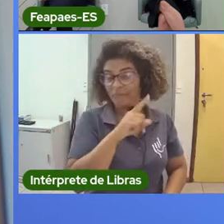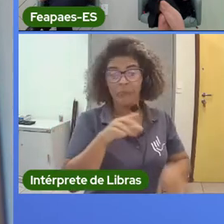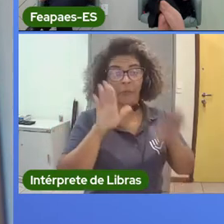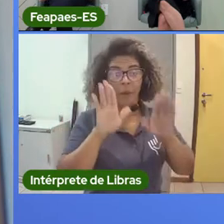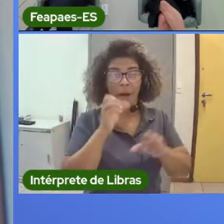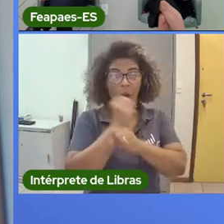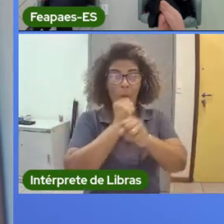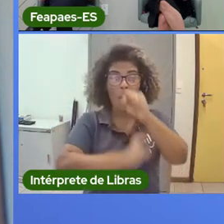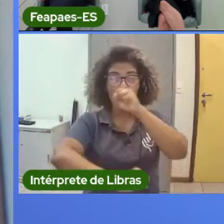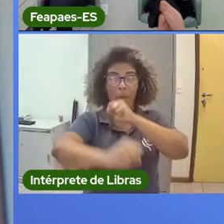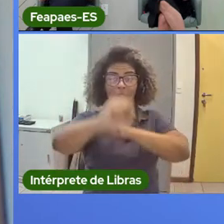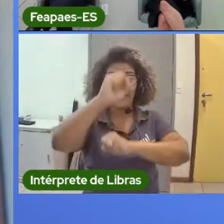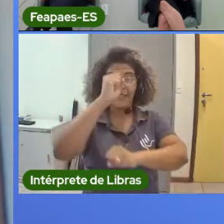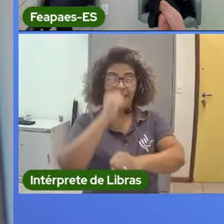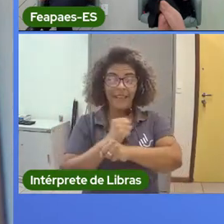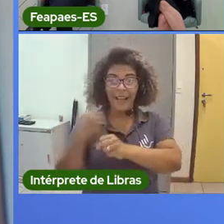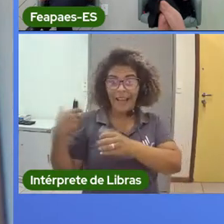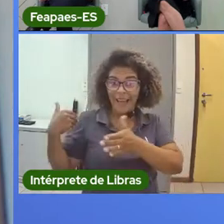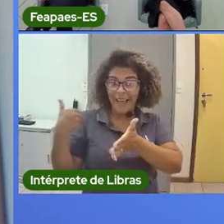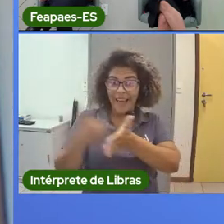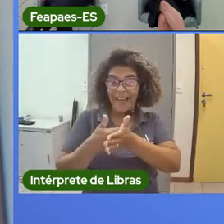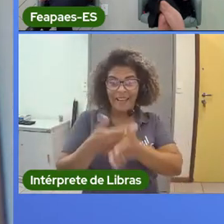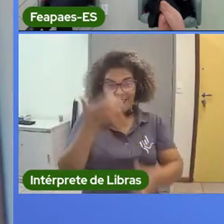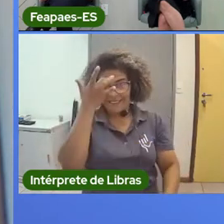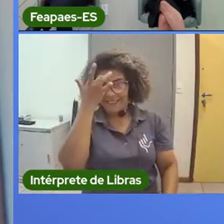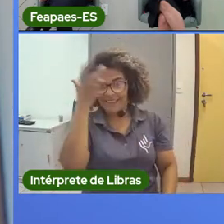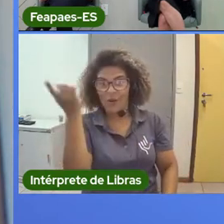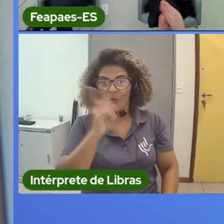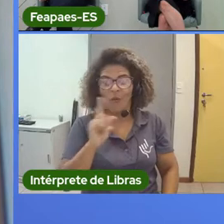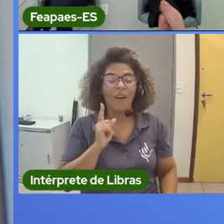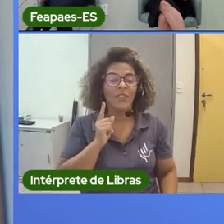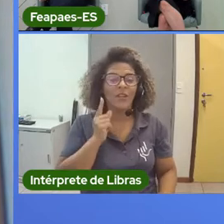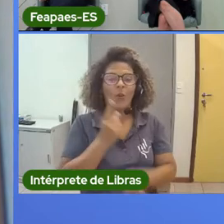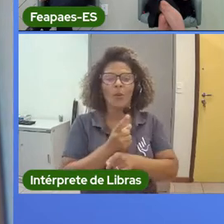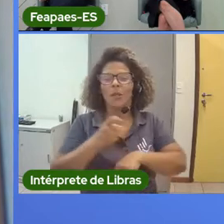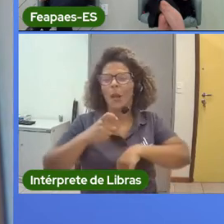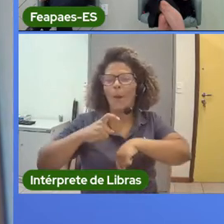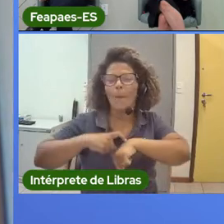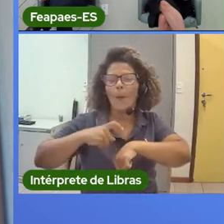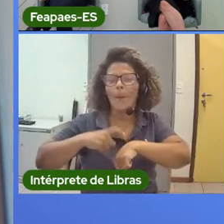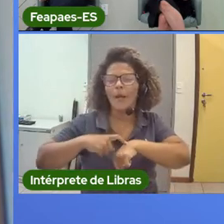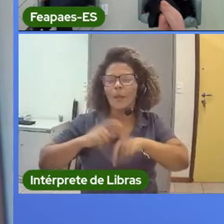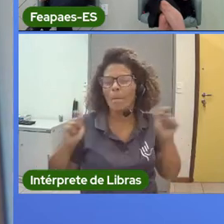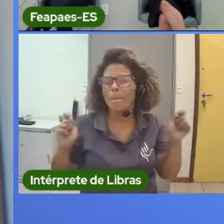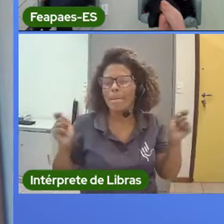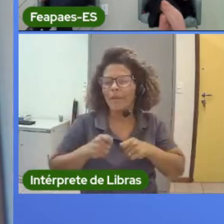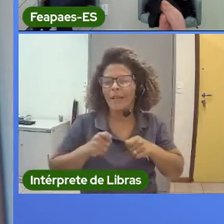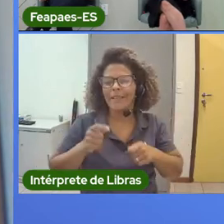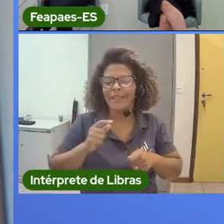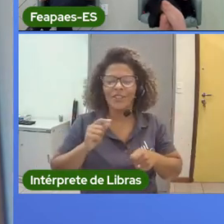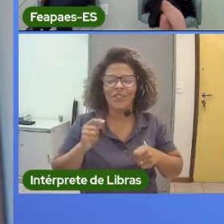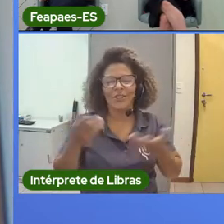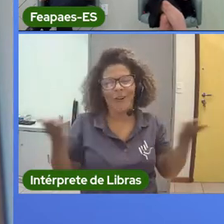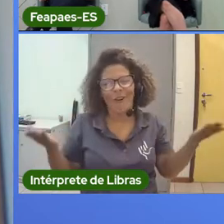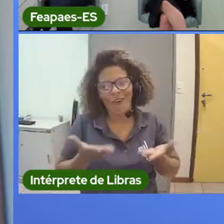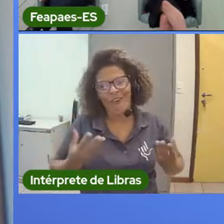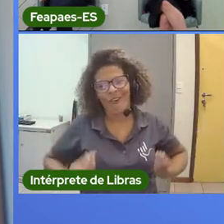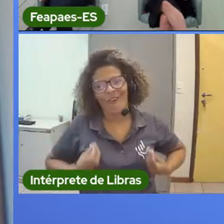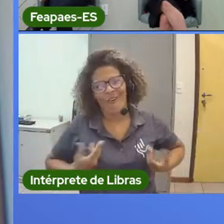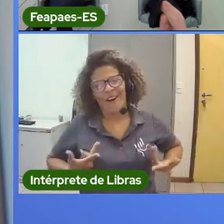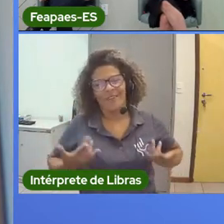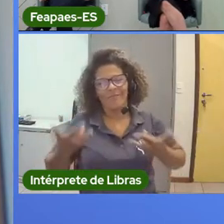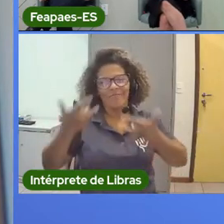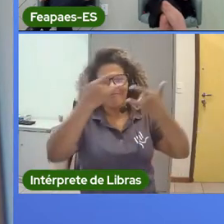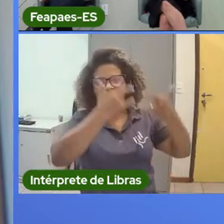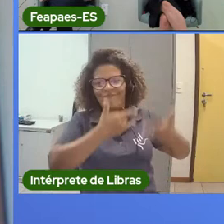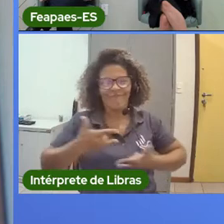ano passado para cá, não foi nada fácil aí a gente encontrar um momento em que pudesse ser possível esse momento aqui com